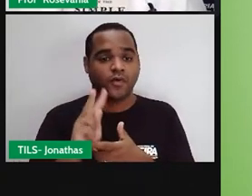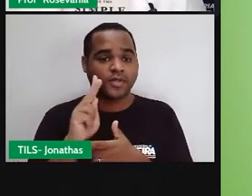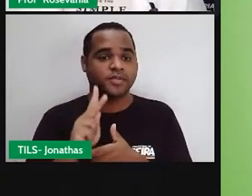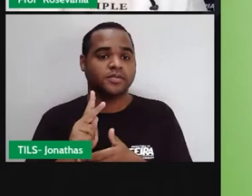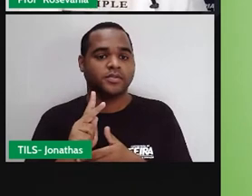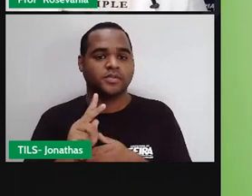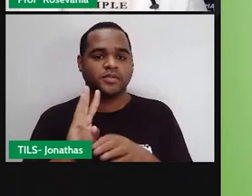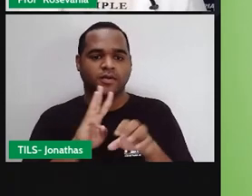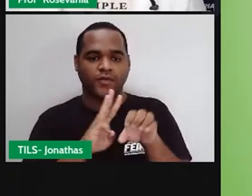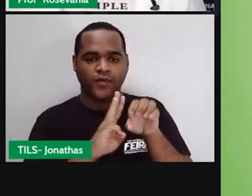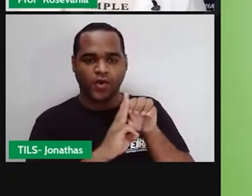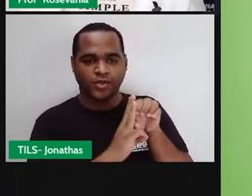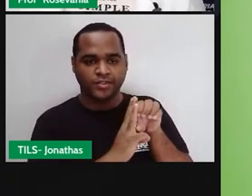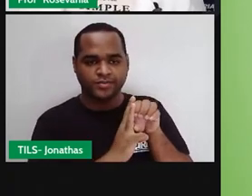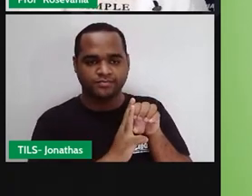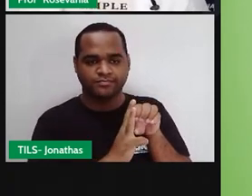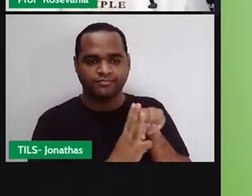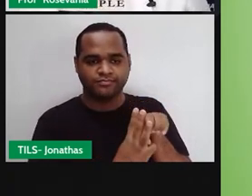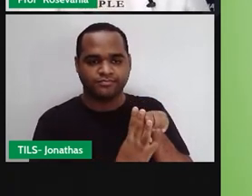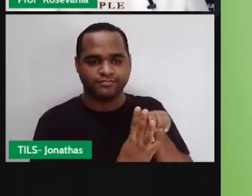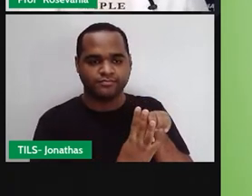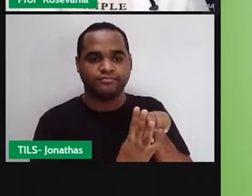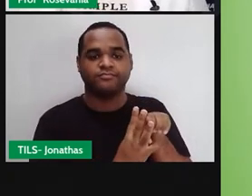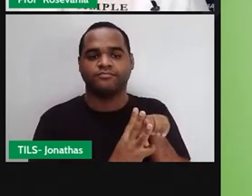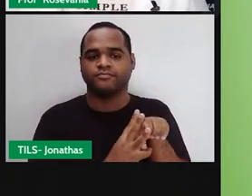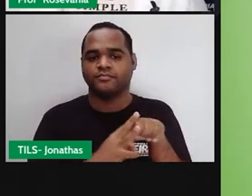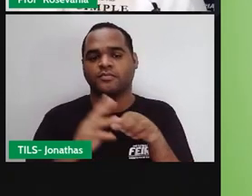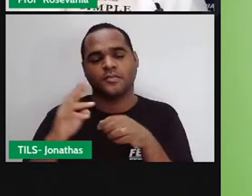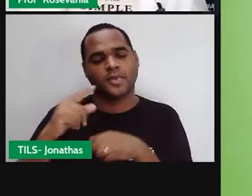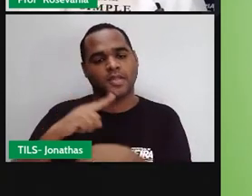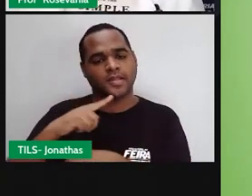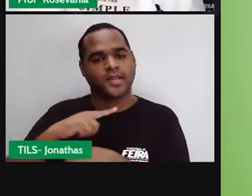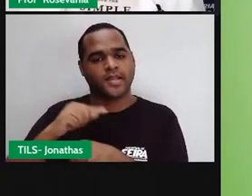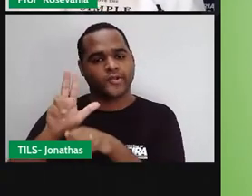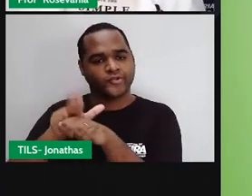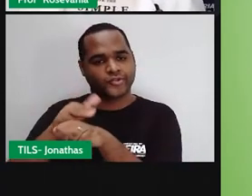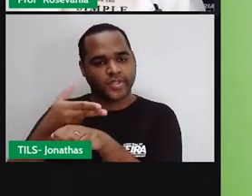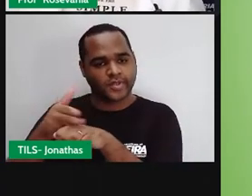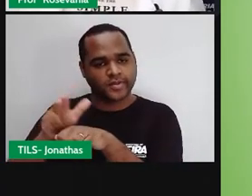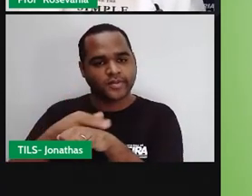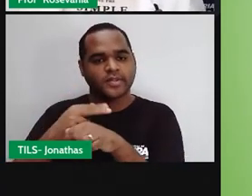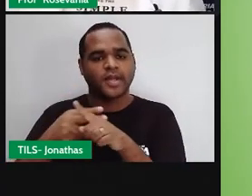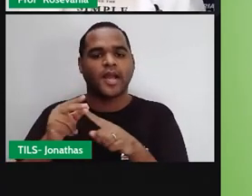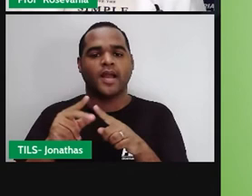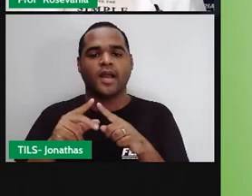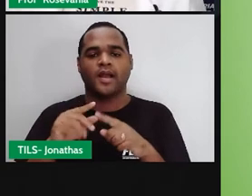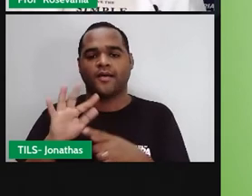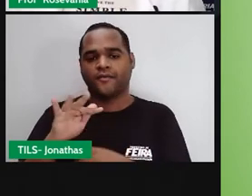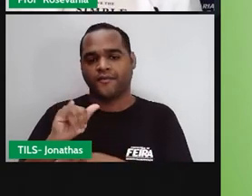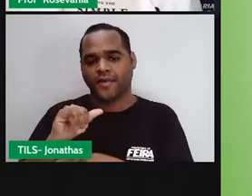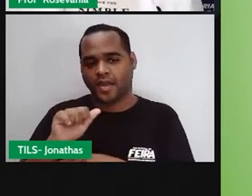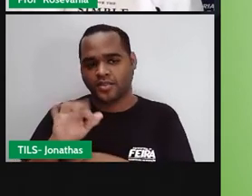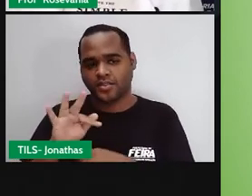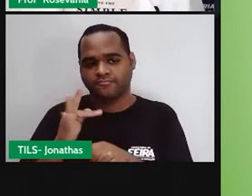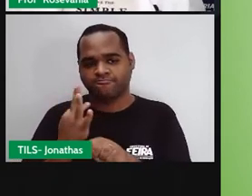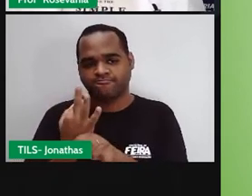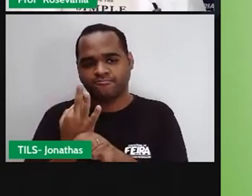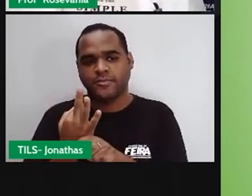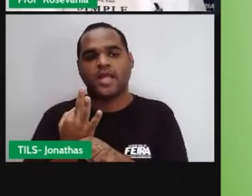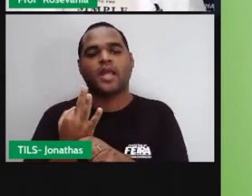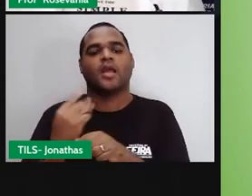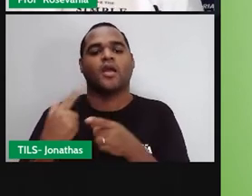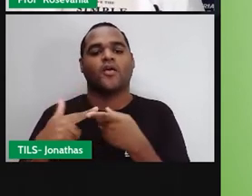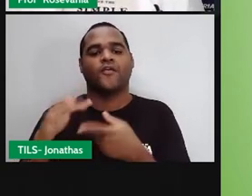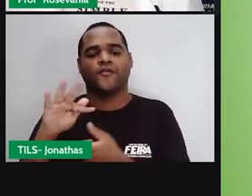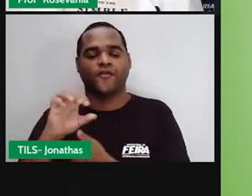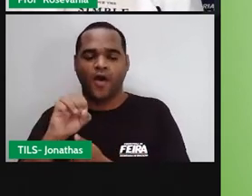nome correto, não só o apelido da pobrezinha, a Nestlé, a Fiat, a Ford, a gente tem uma série de outras, né, que a gente